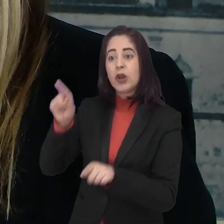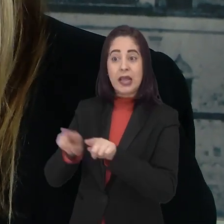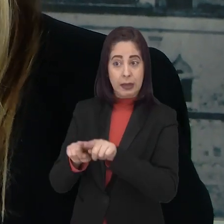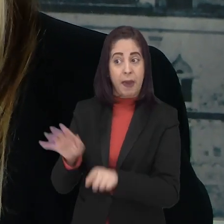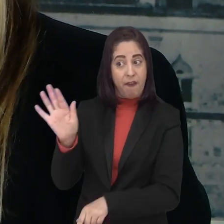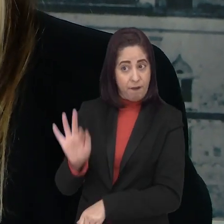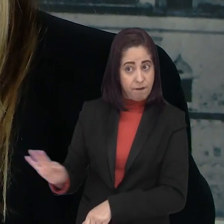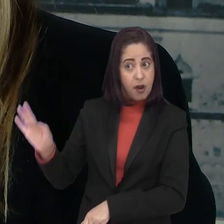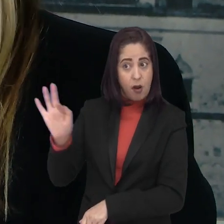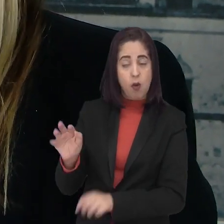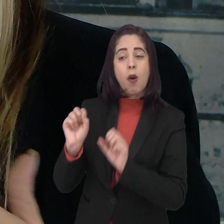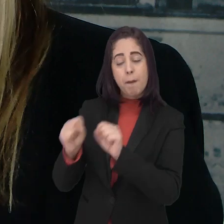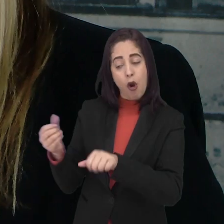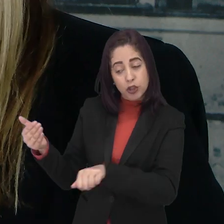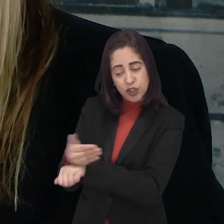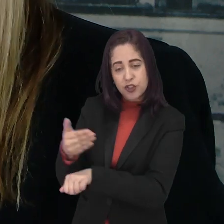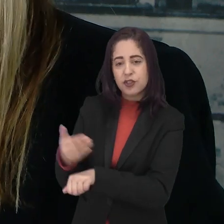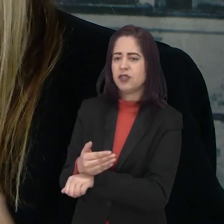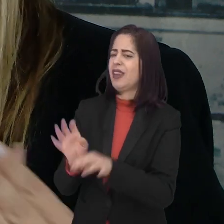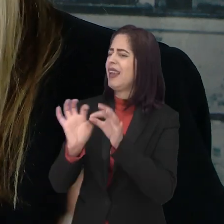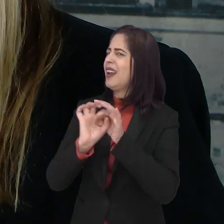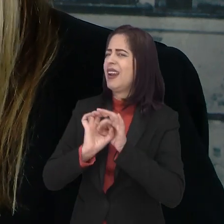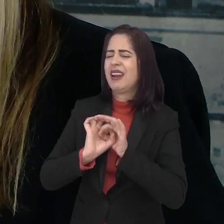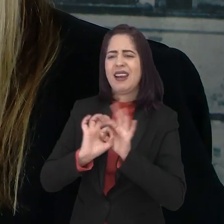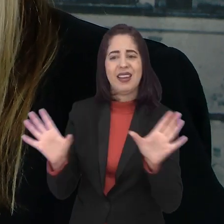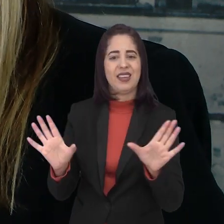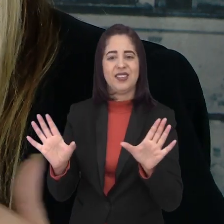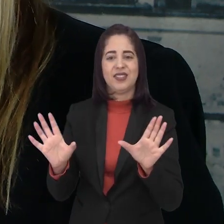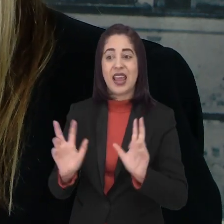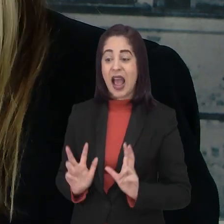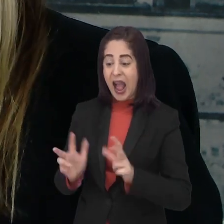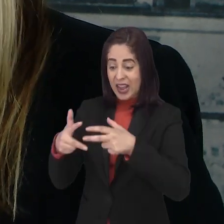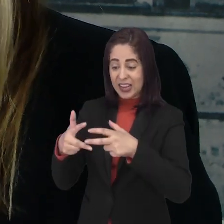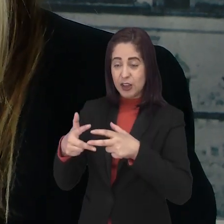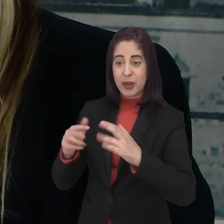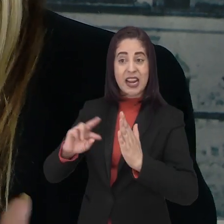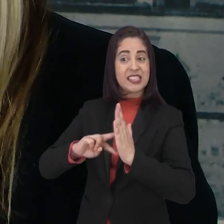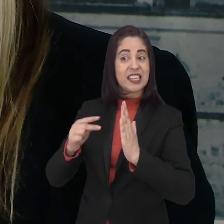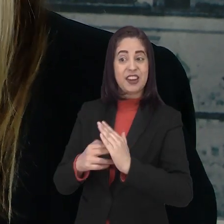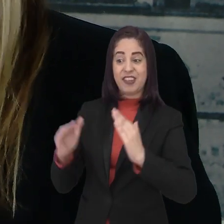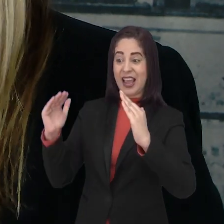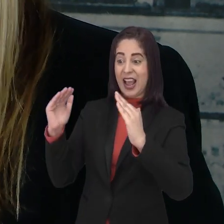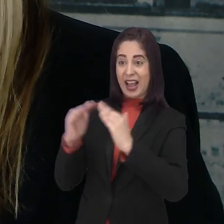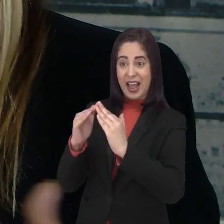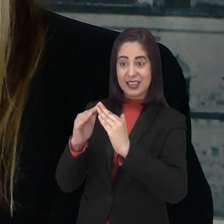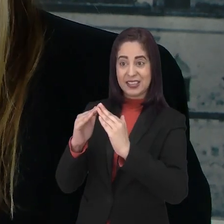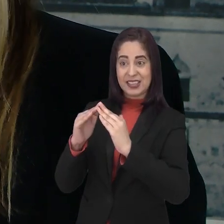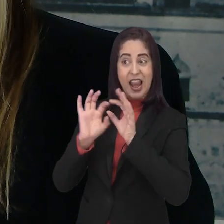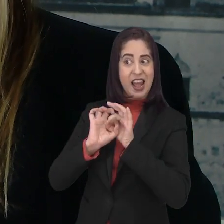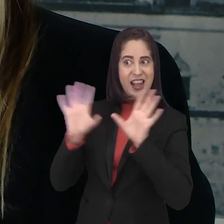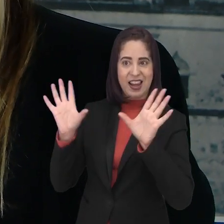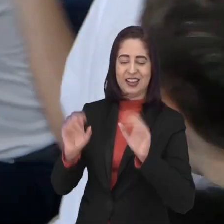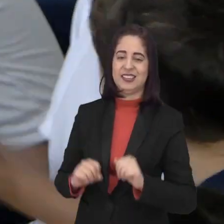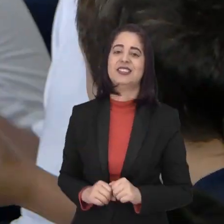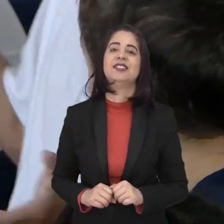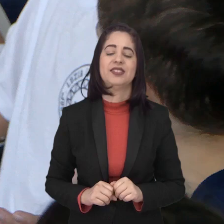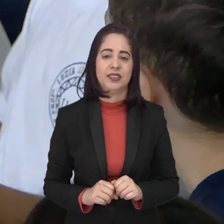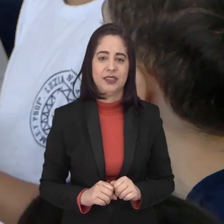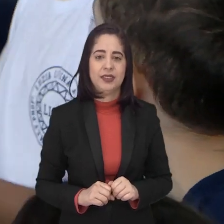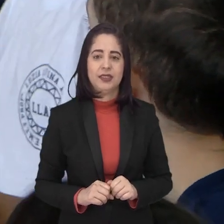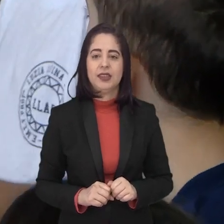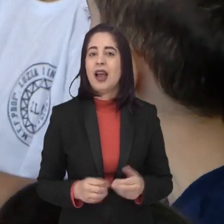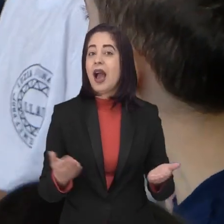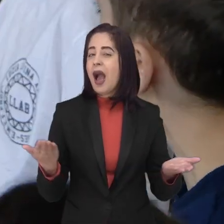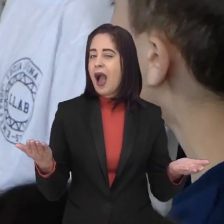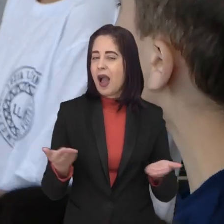particulares, além de faculdades também. E assim, está aberta a todo público, né? A Casa do Povo é aqui, então a gente está aberto para receber qualquer pessoa. E